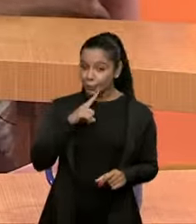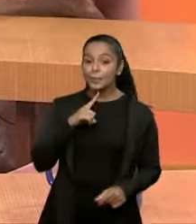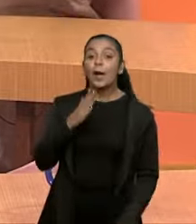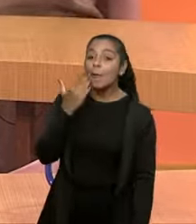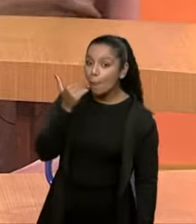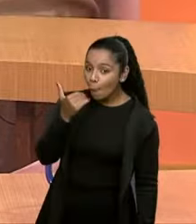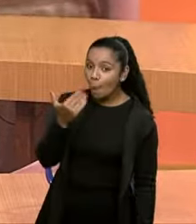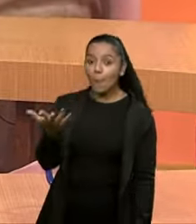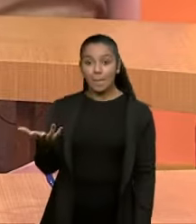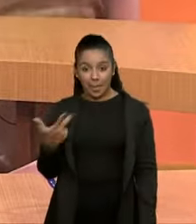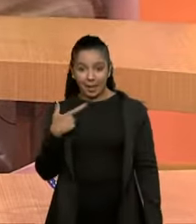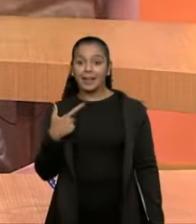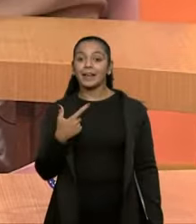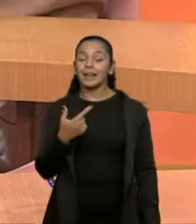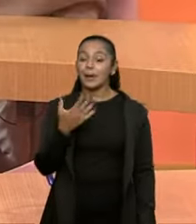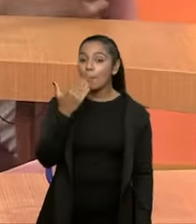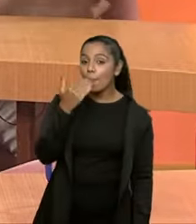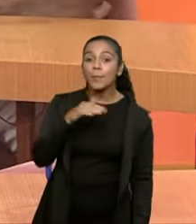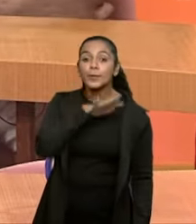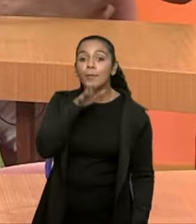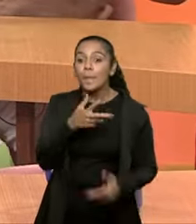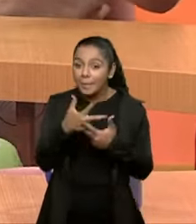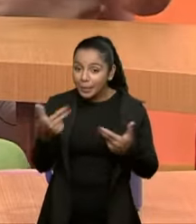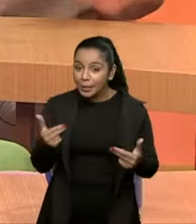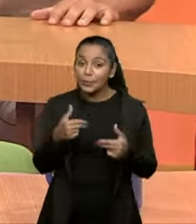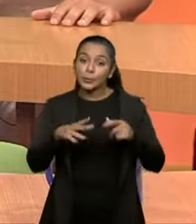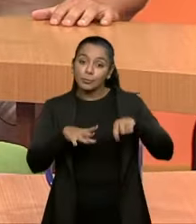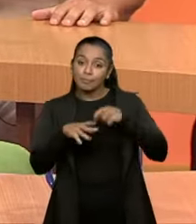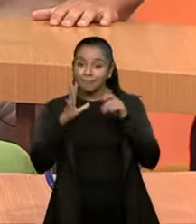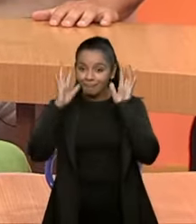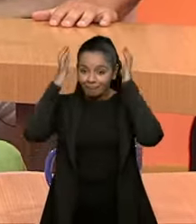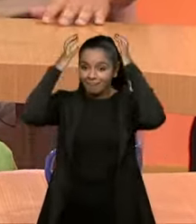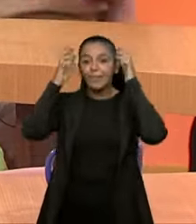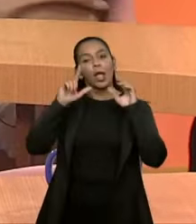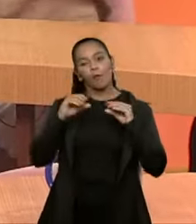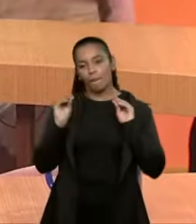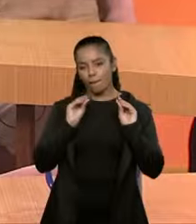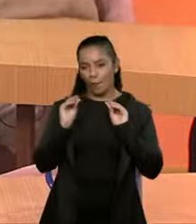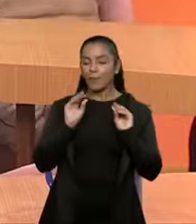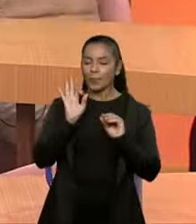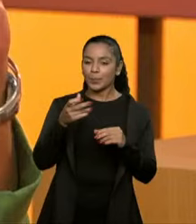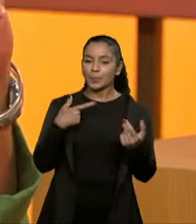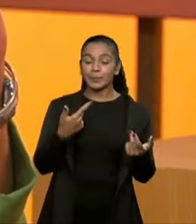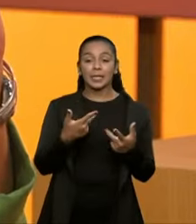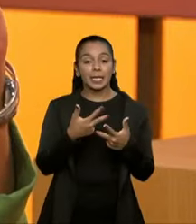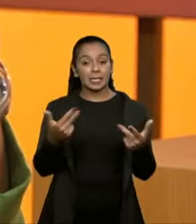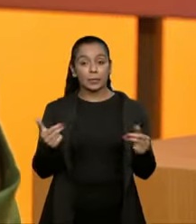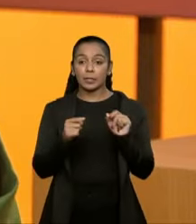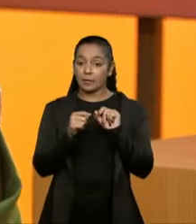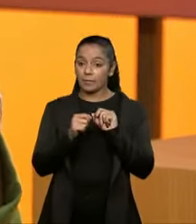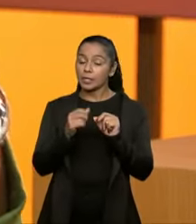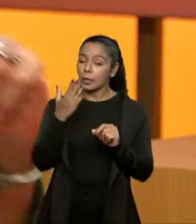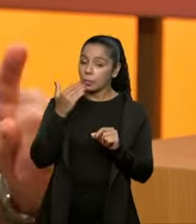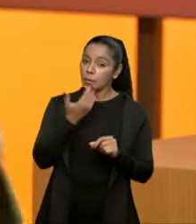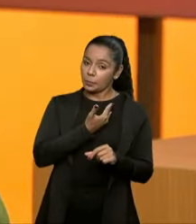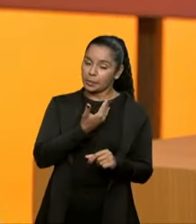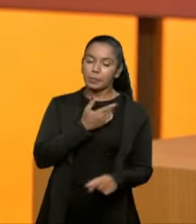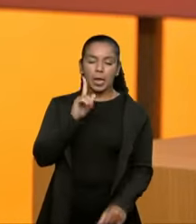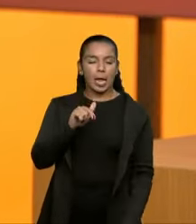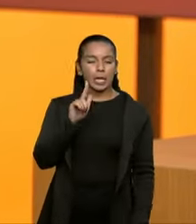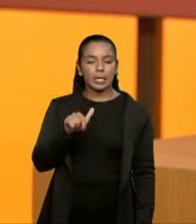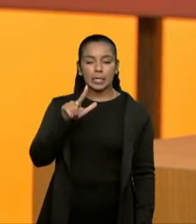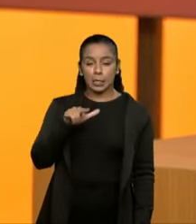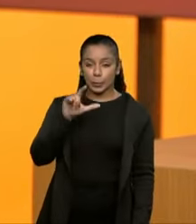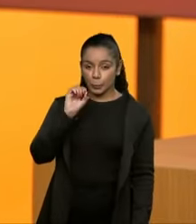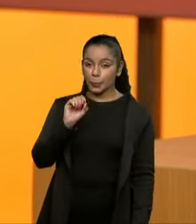né? Total. Não, eu se quero se tiver bichos. Comida, bichinho e gastronomia, pô, aí é boa. E, gente, essa coisa dele cozinhar pros amigos, que é linda, linda de morrer, agora é tão